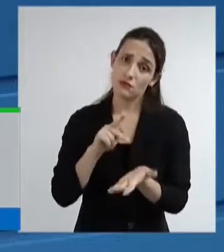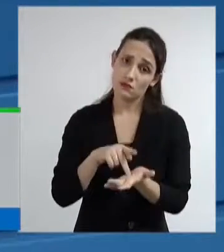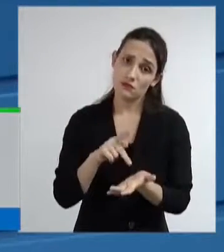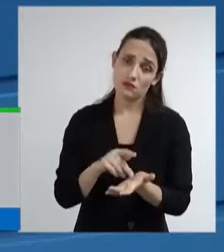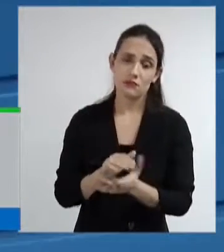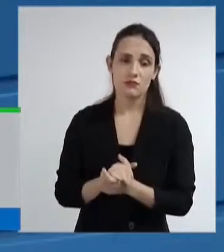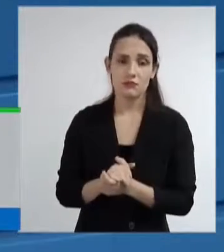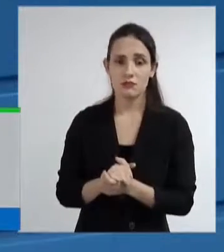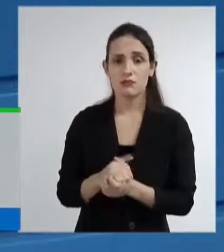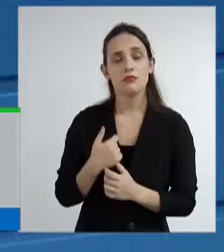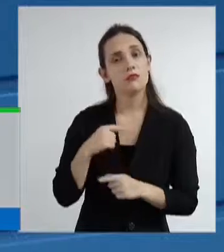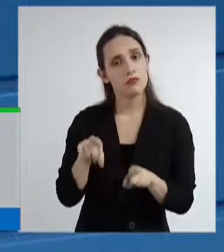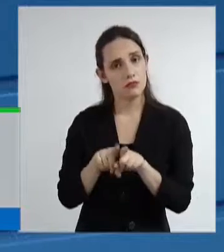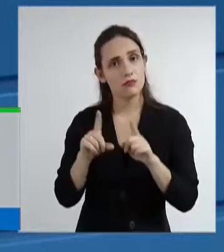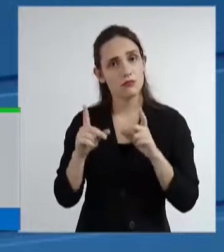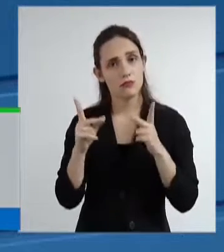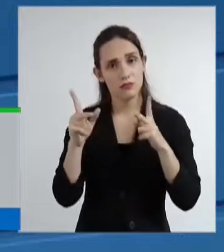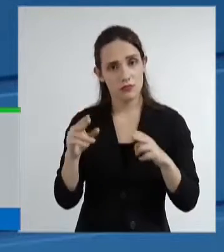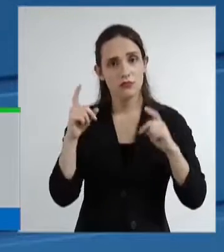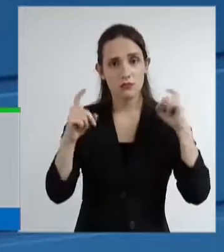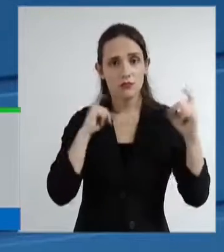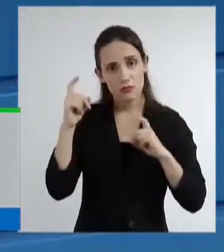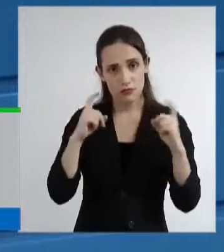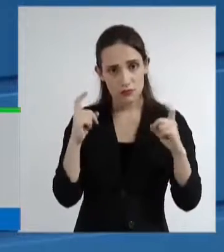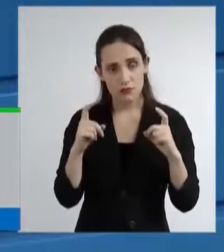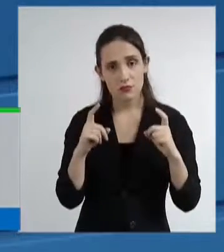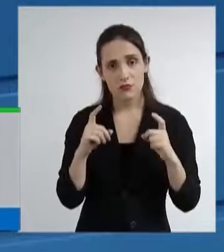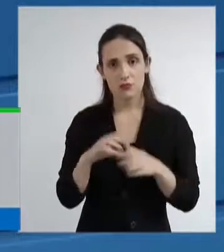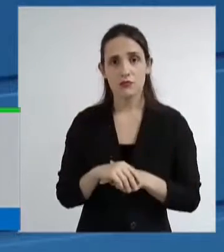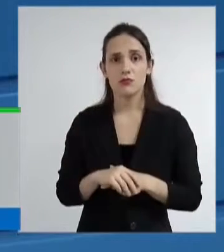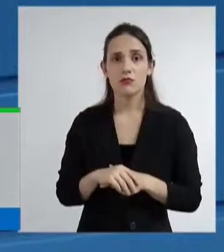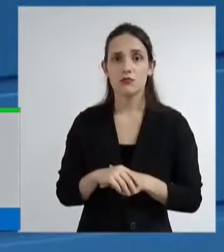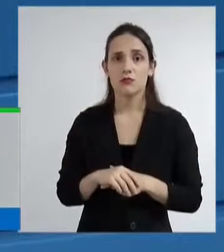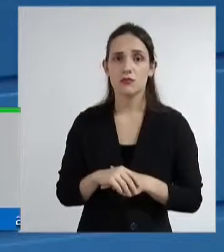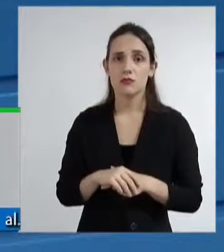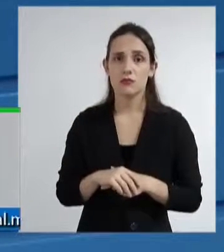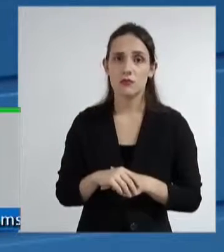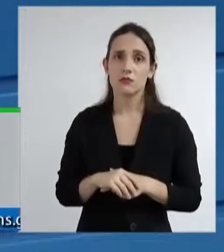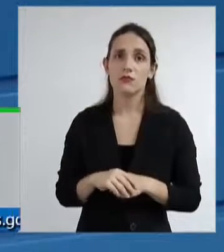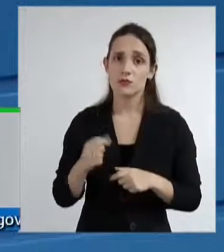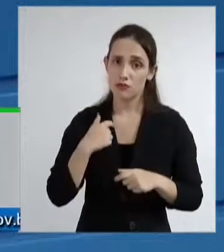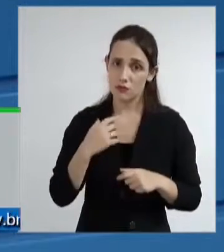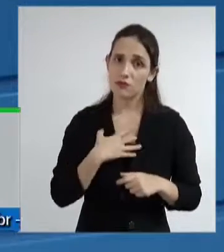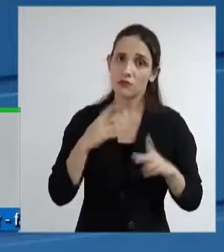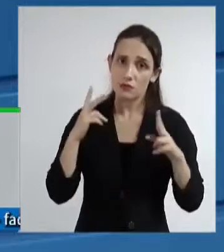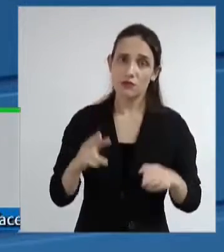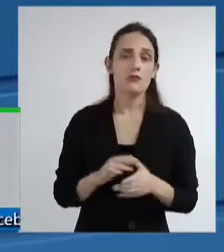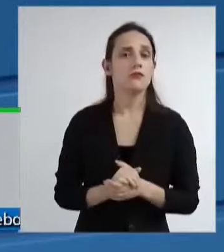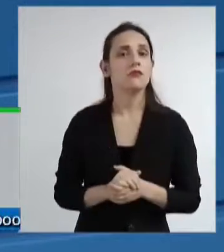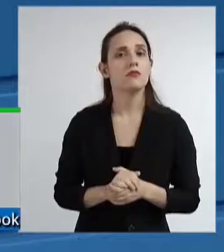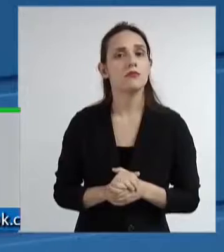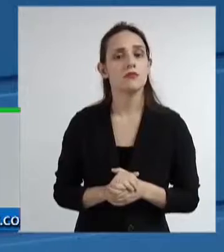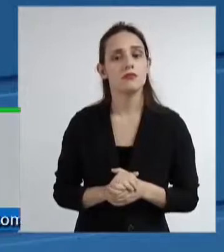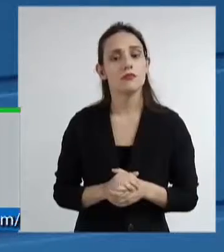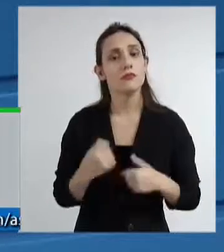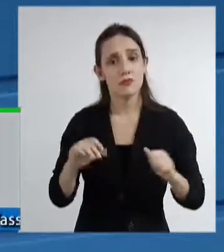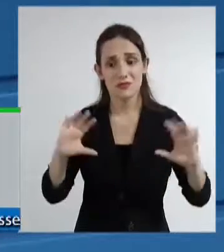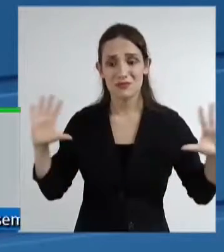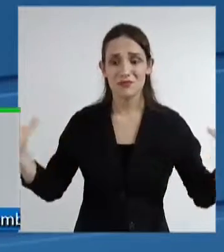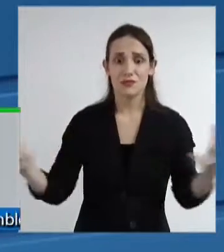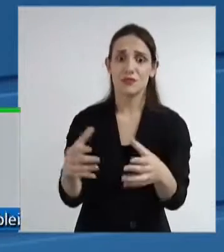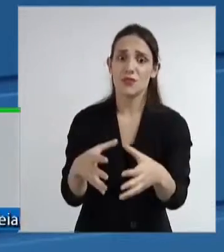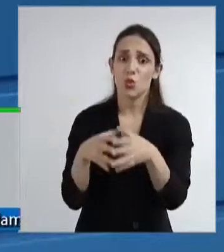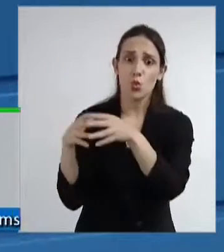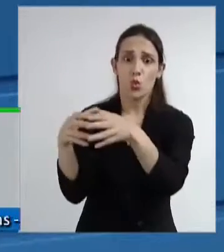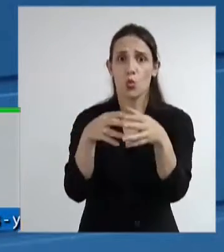atitude, e a mesma preocupação que você externou, que Vossa Excelência externou, é a minha. A nossa atuação como coletiva, como